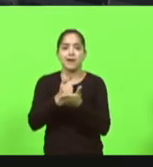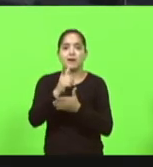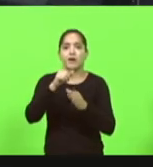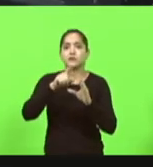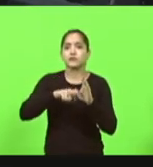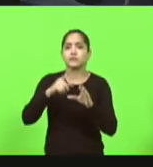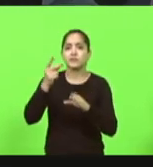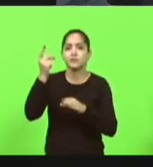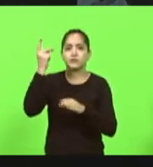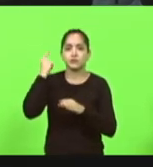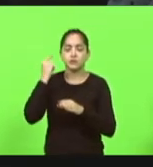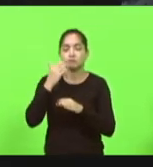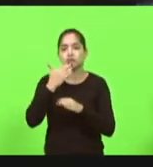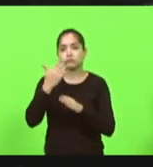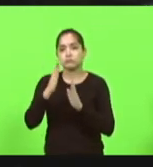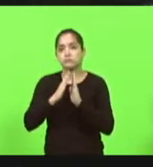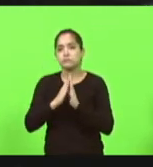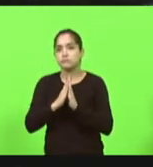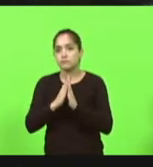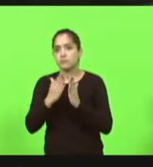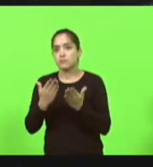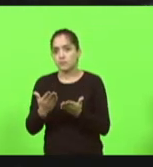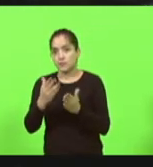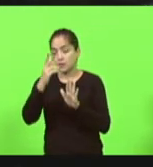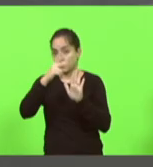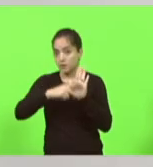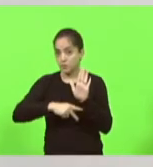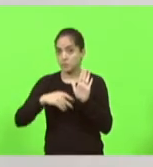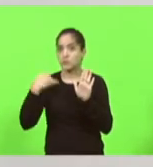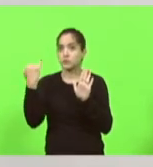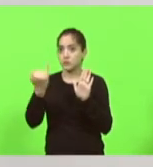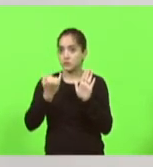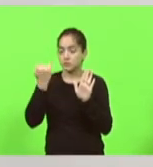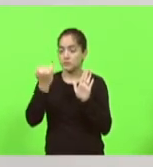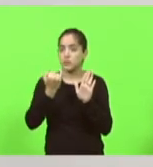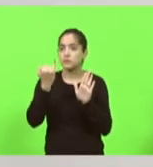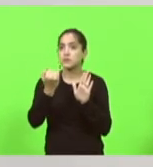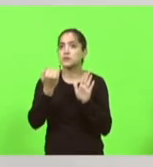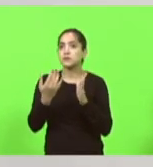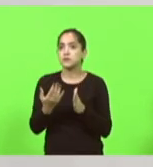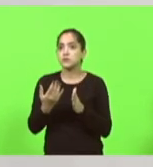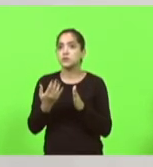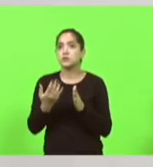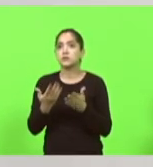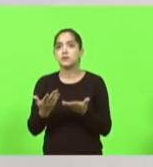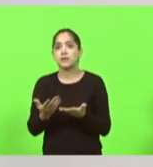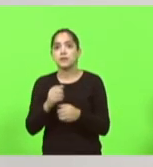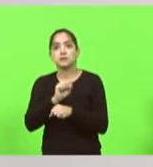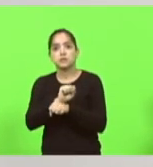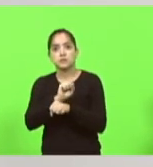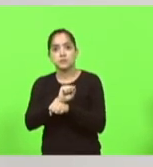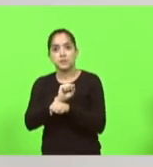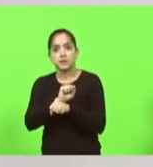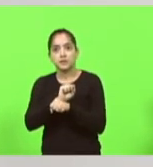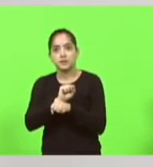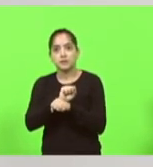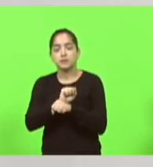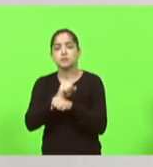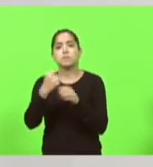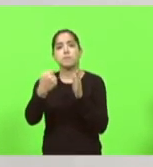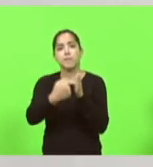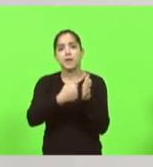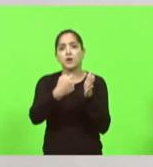esse apelo. Temos um projeto que é significativo para Tubarão, que a cidade fez expectativa, os tubaronenses estão ali sempre me perguntando,